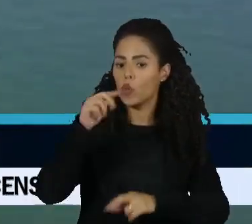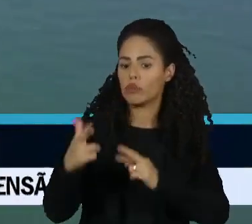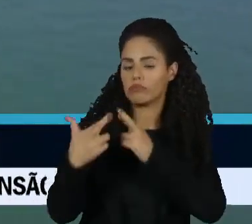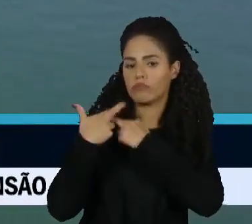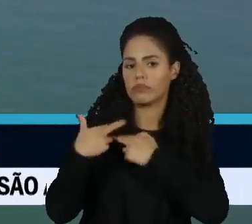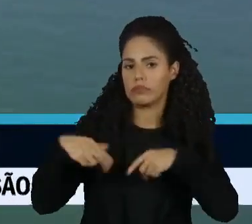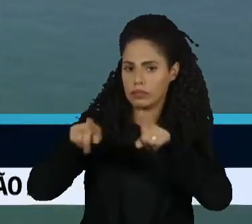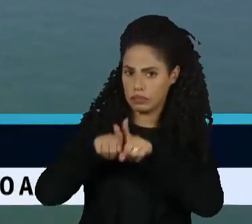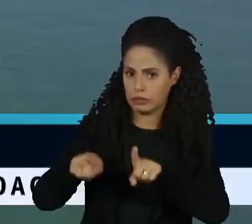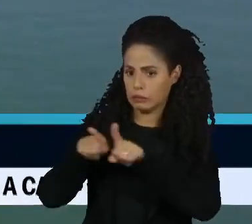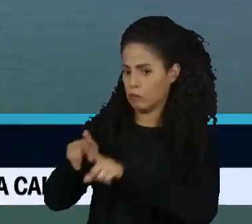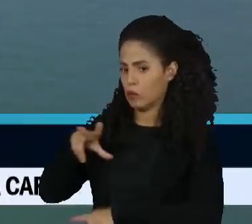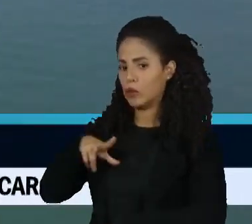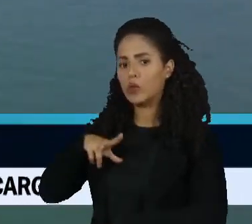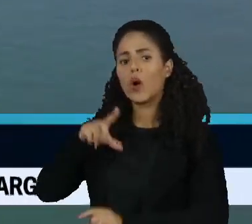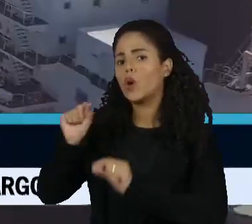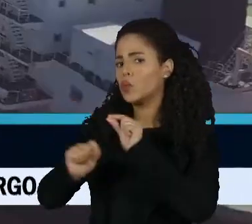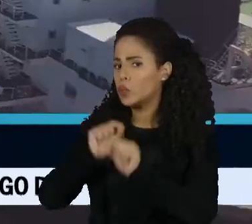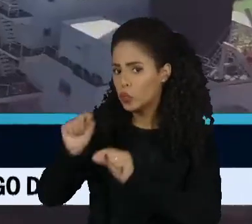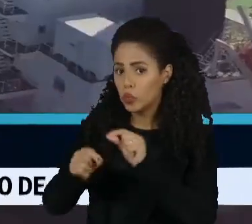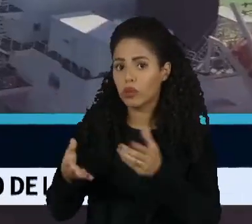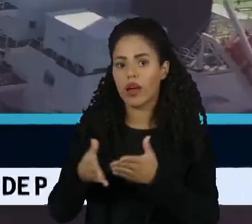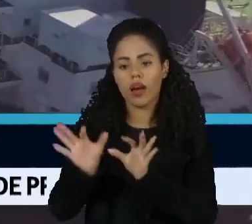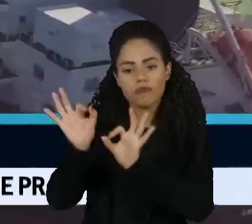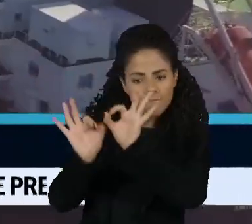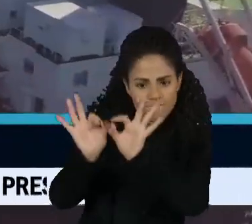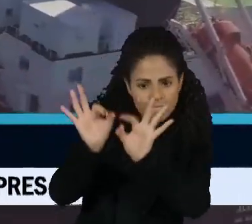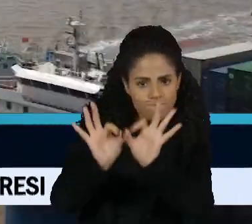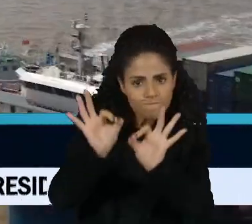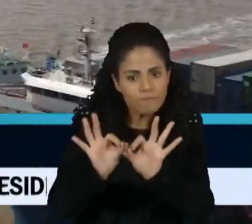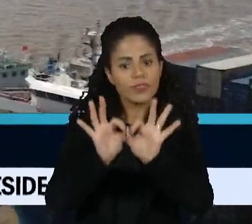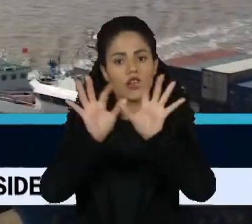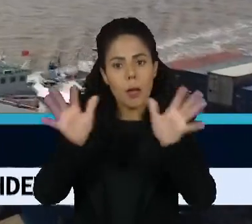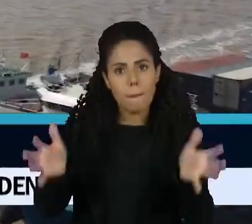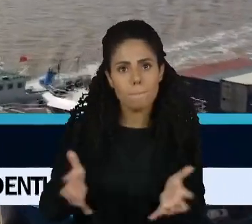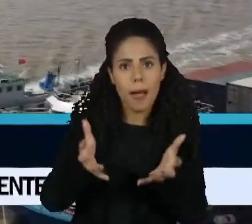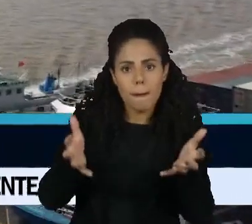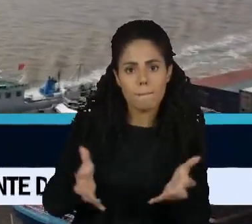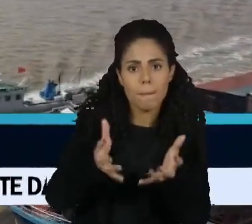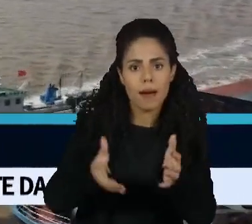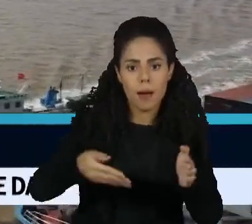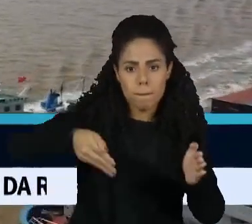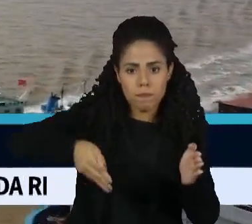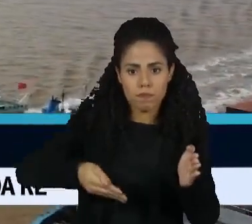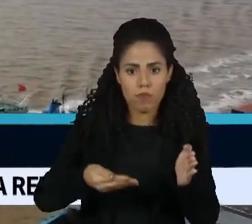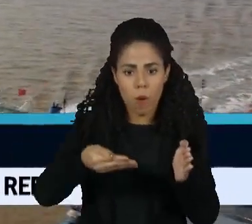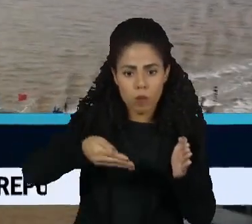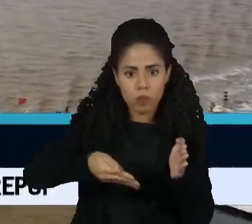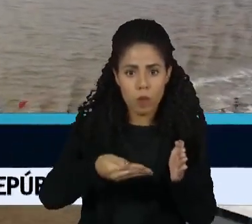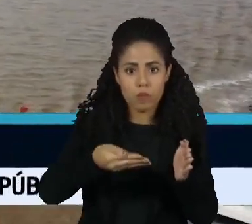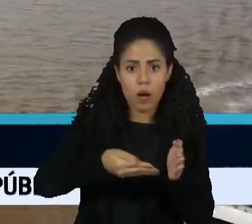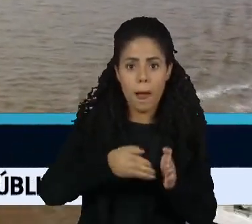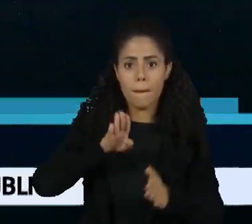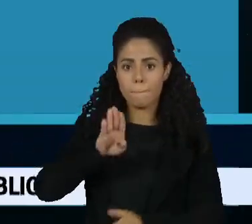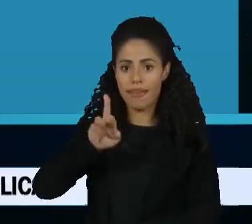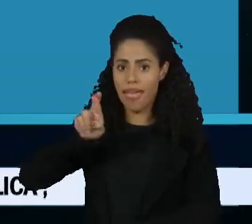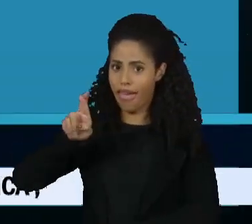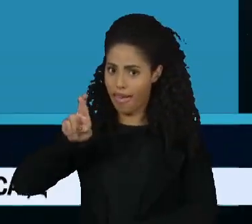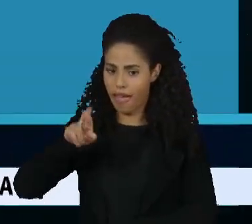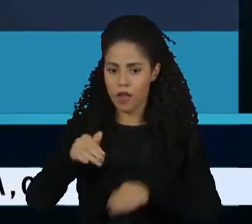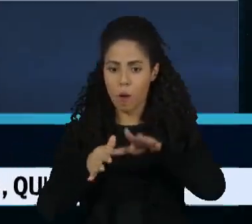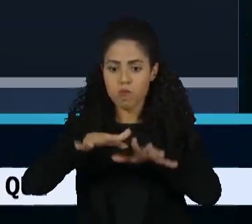iniciativa privada é colocar em prática o programa de estímulo ao transporte por cabotagem o BR do mar